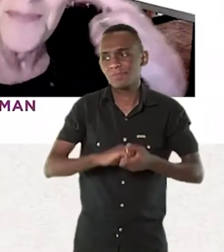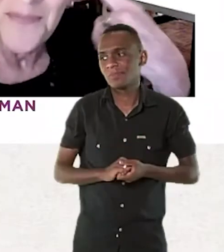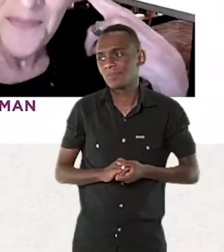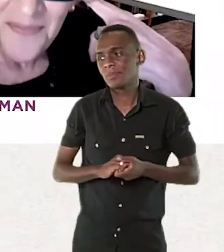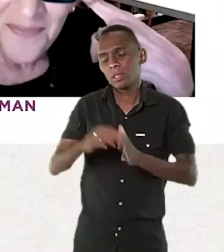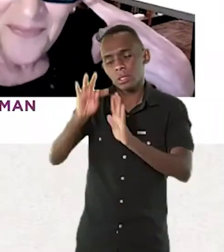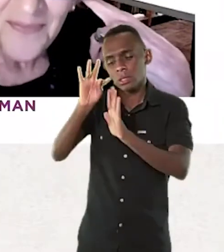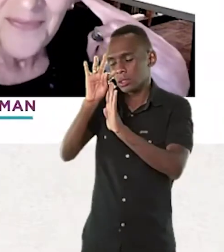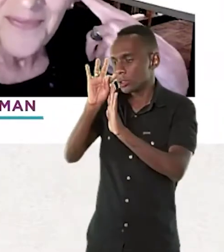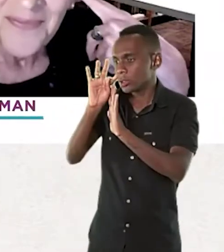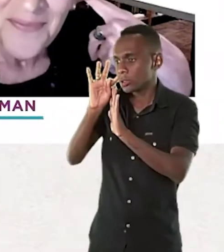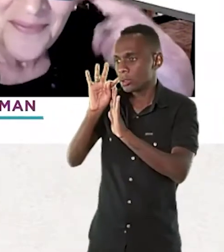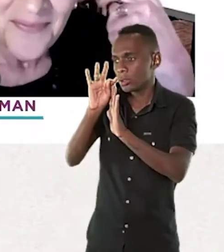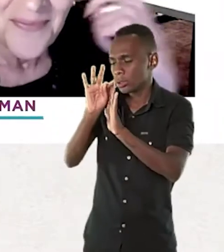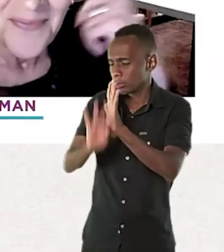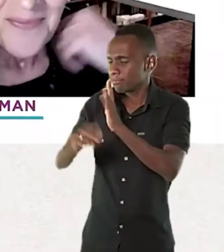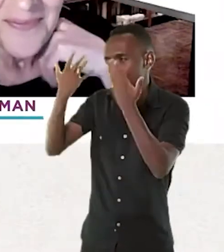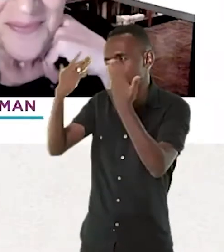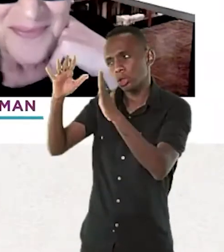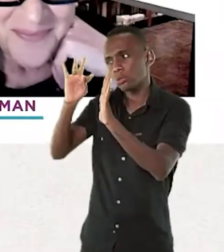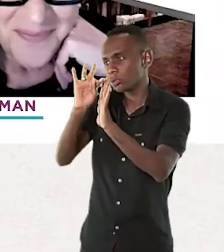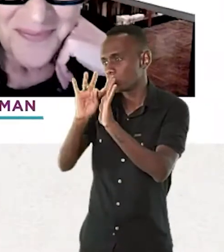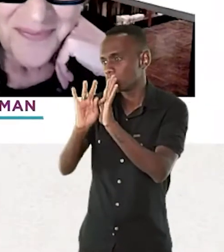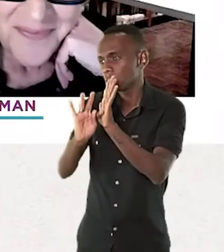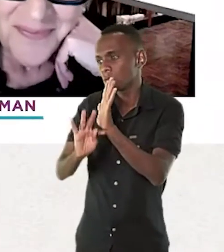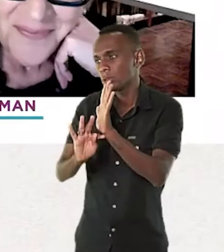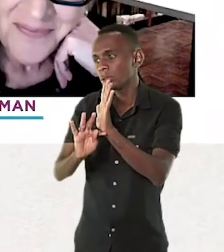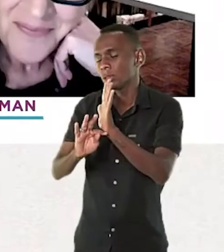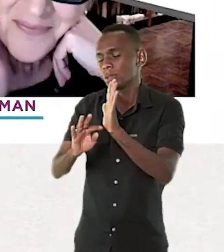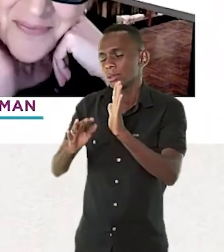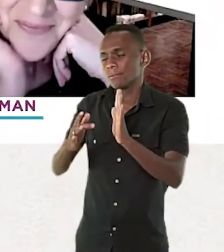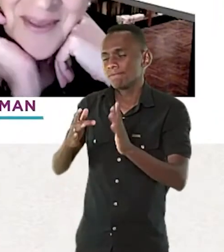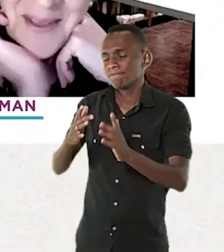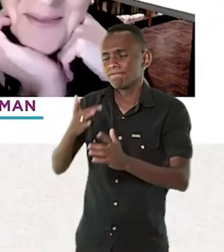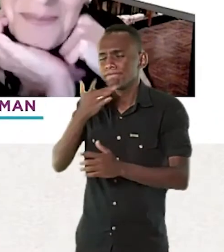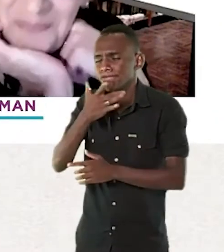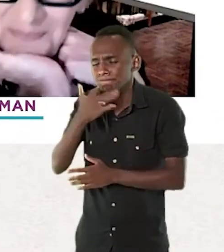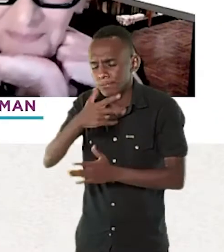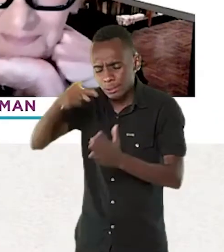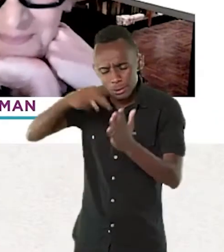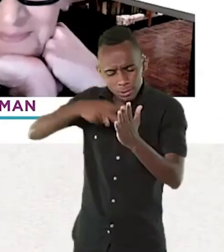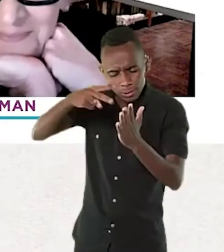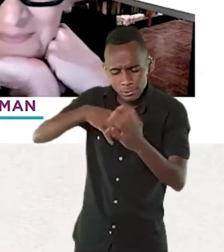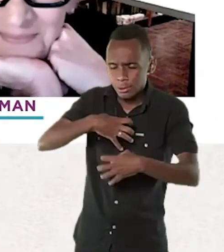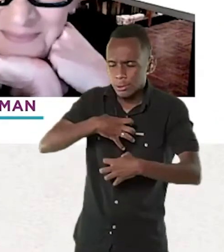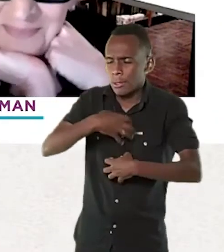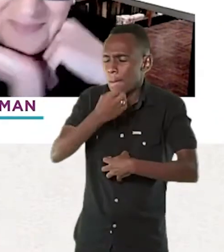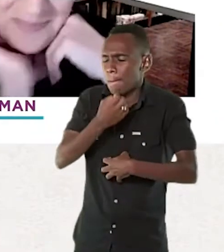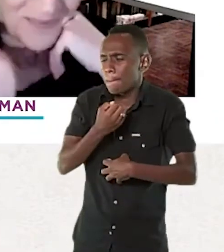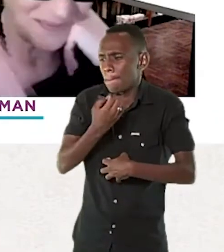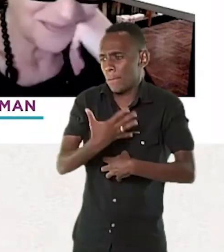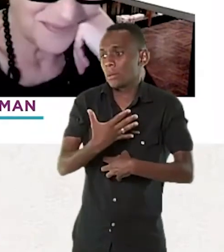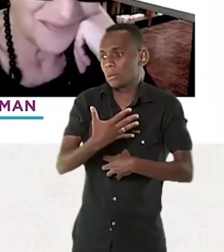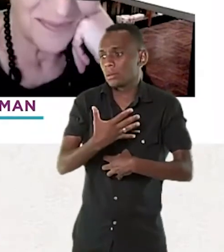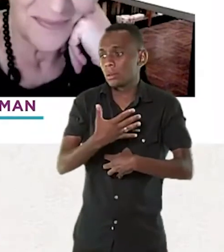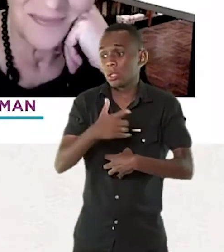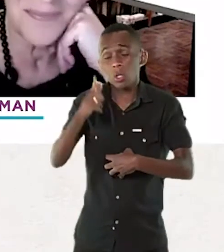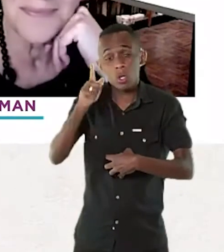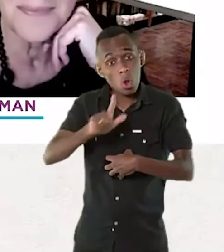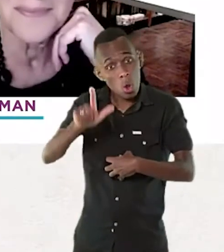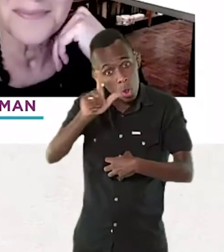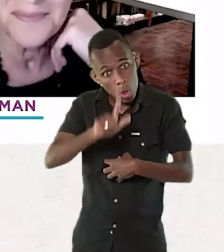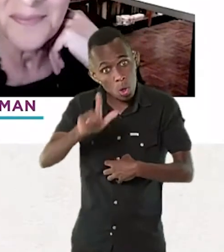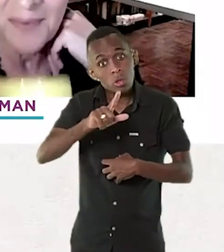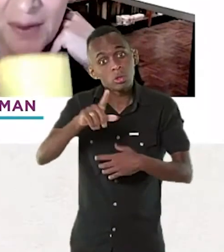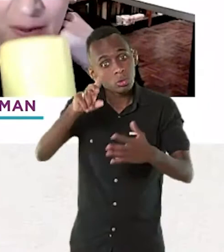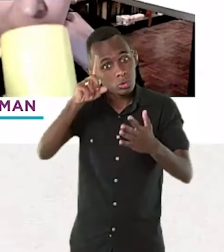texto é gostoso. Parabéns, seu texto é gostoso de ler. Com toda a óbvia dificuldade